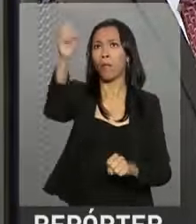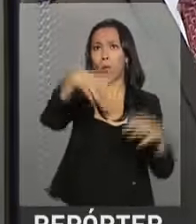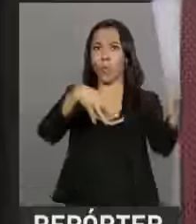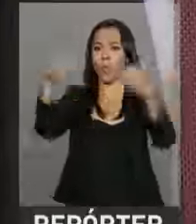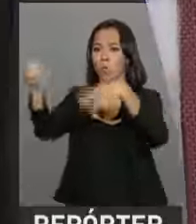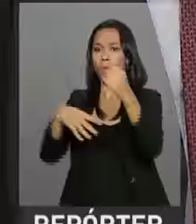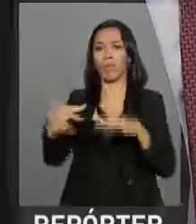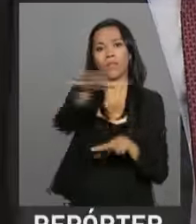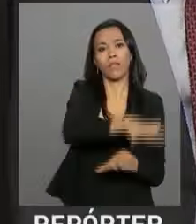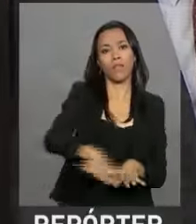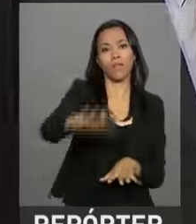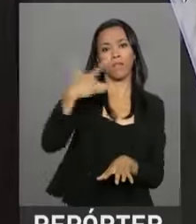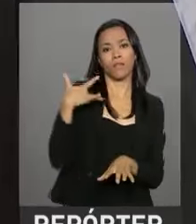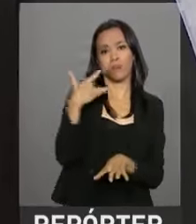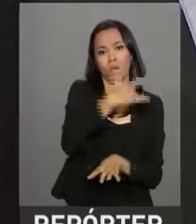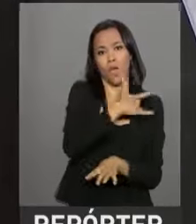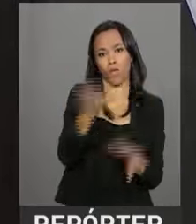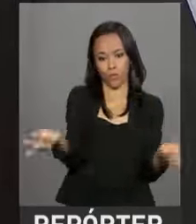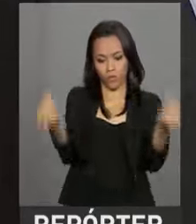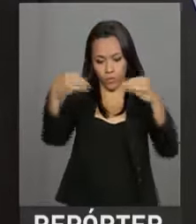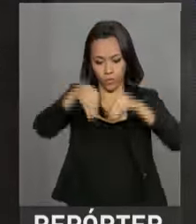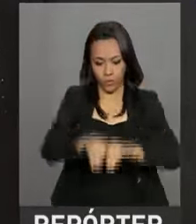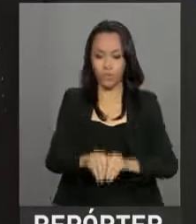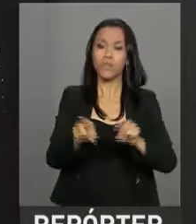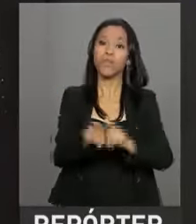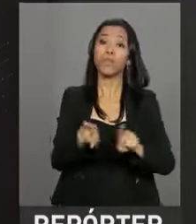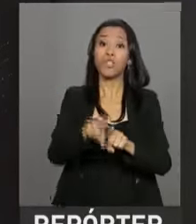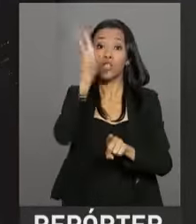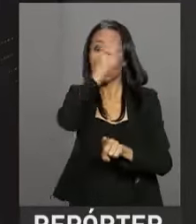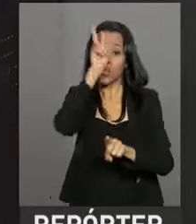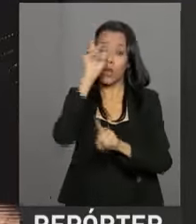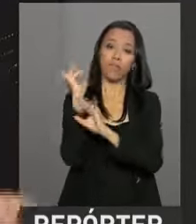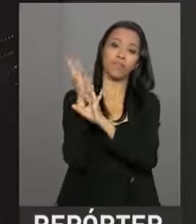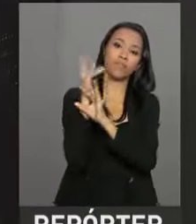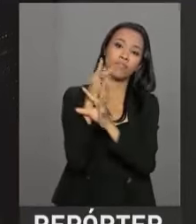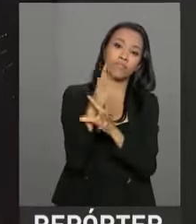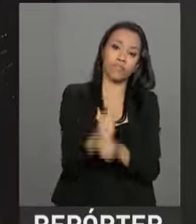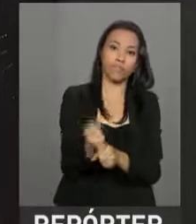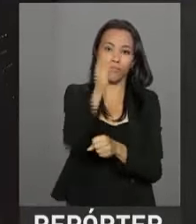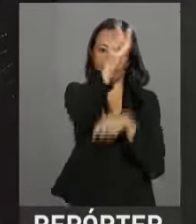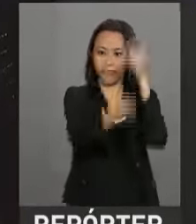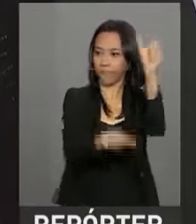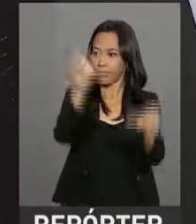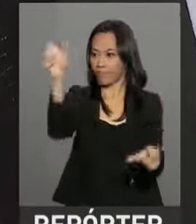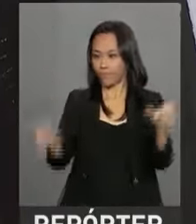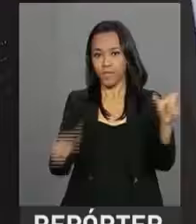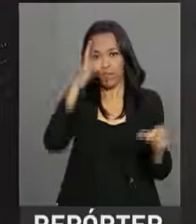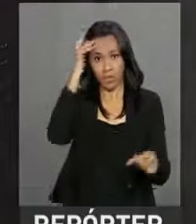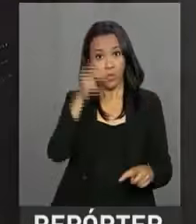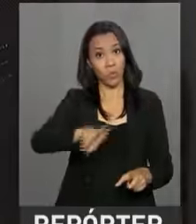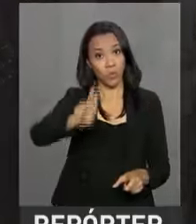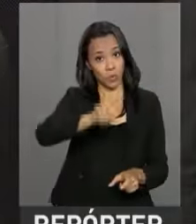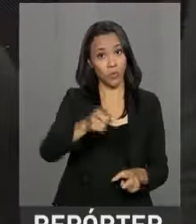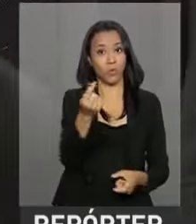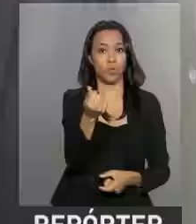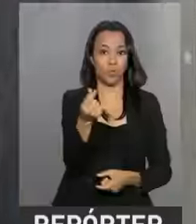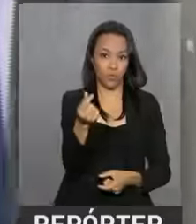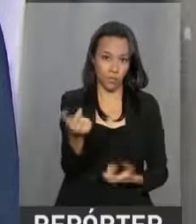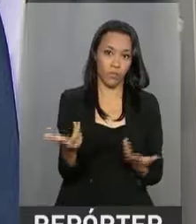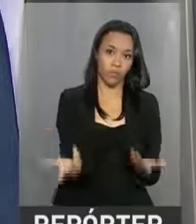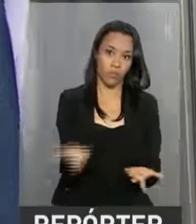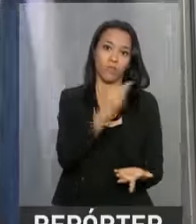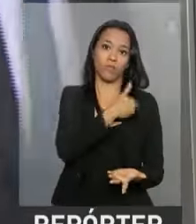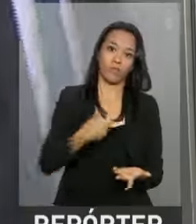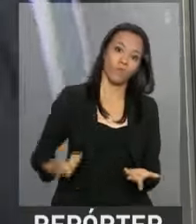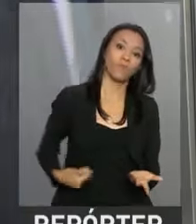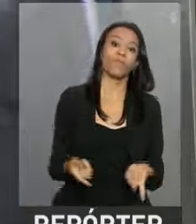da Saúde inclusive o histórico de atendimento dos pacientes e do uso do dinheiro público dois desses